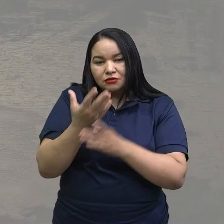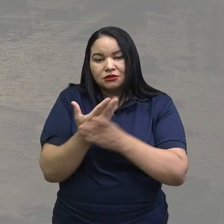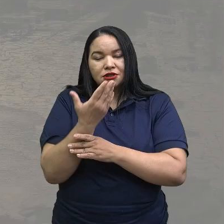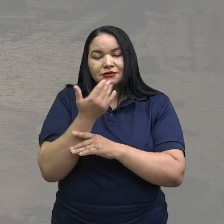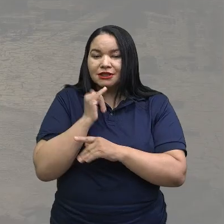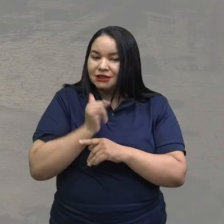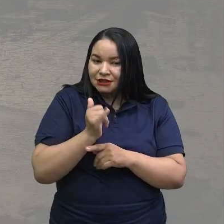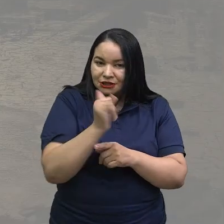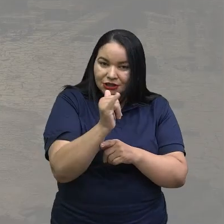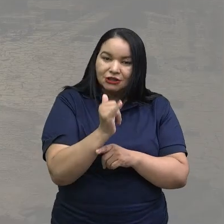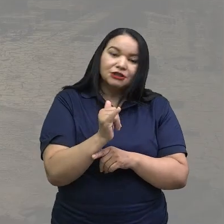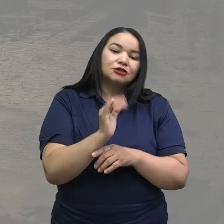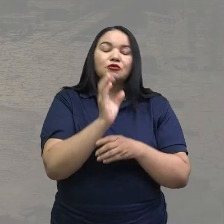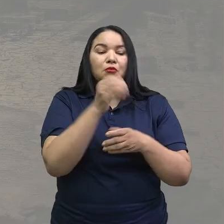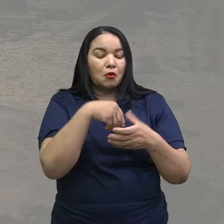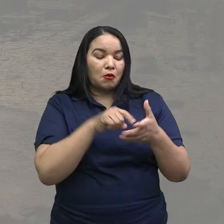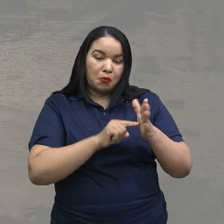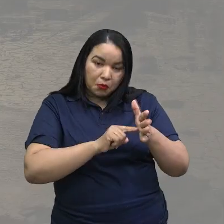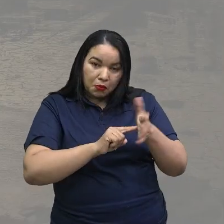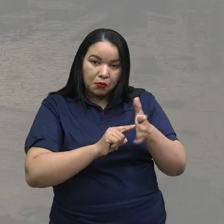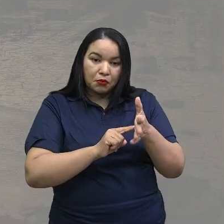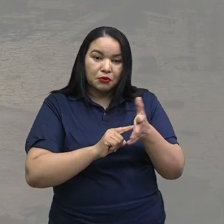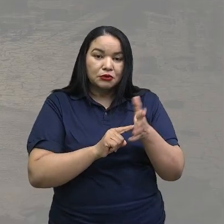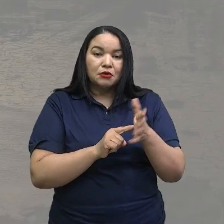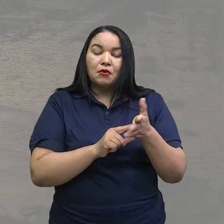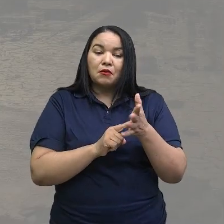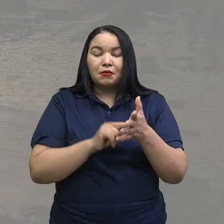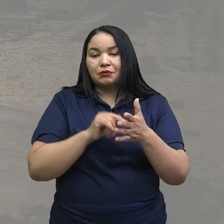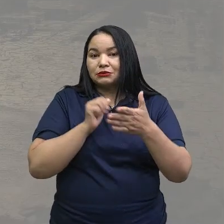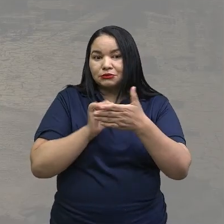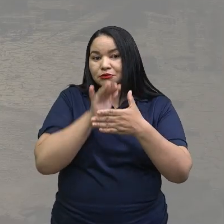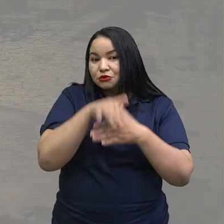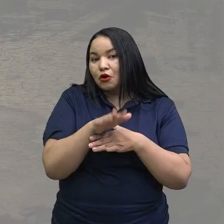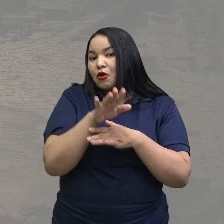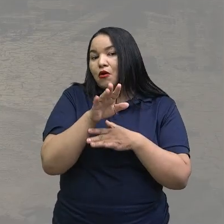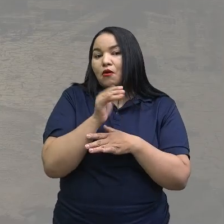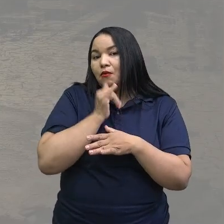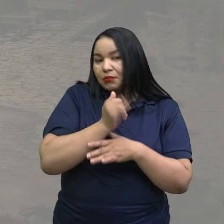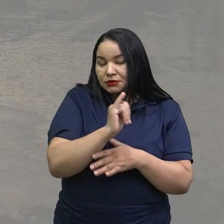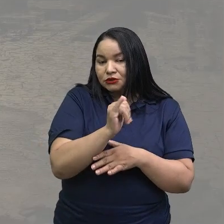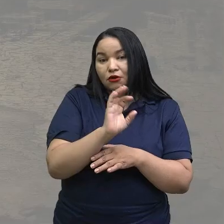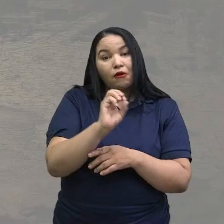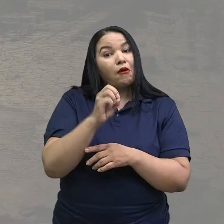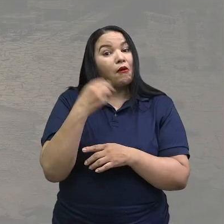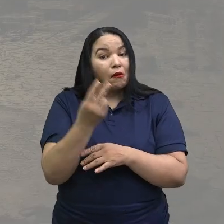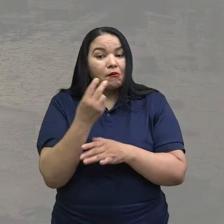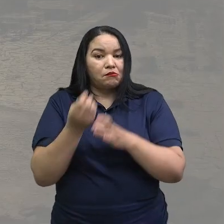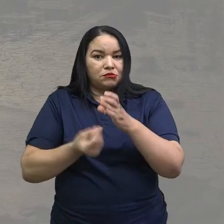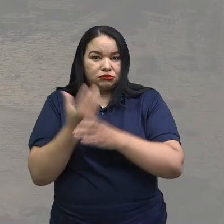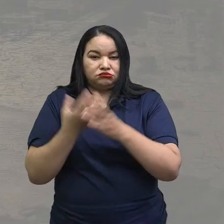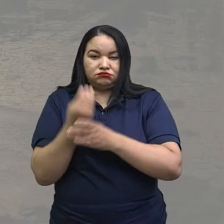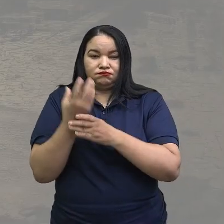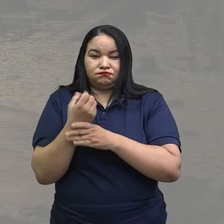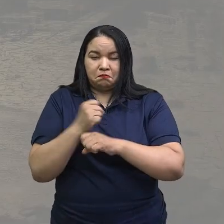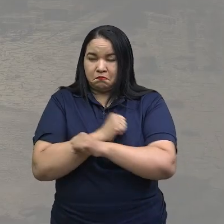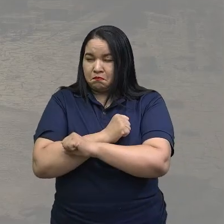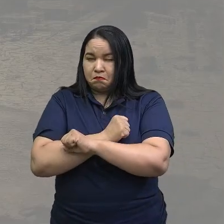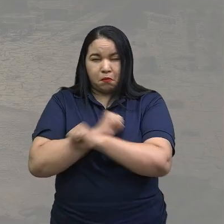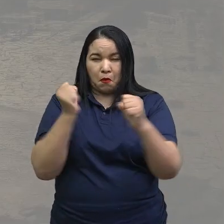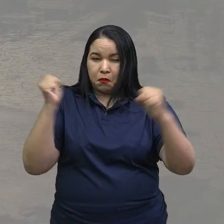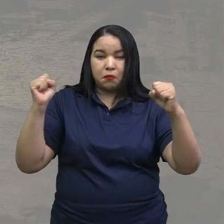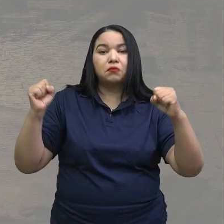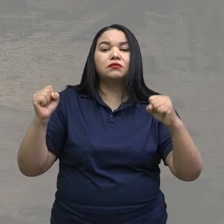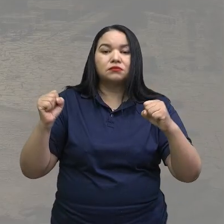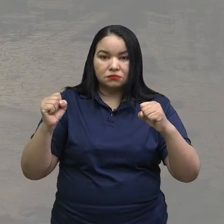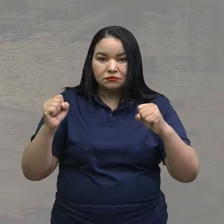energia lá nos reatores nucleares, como foi observado aí no vídeo, ou então, né, produzindo uma bomba, né? Então, a gente